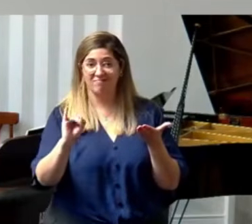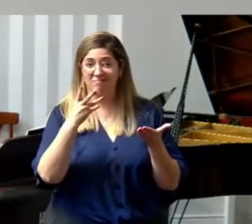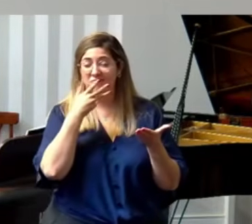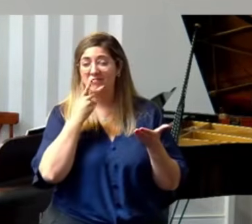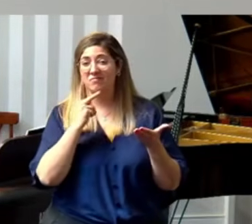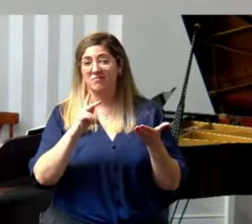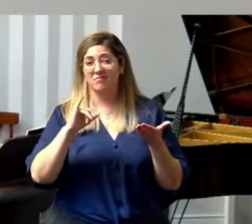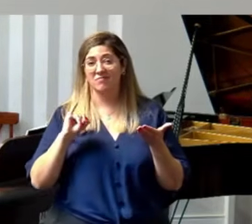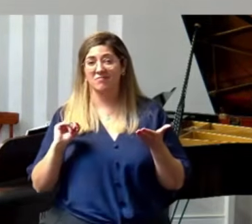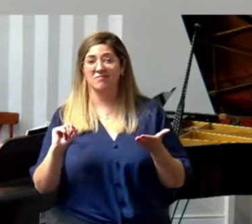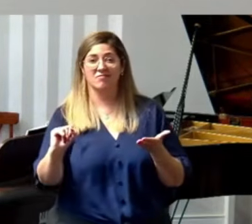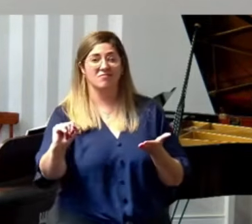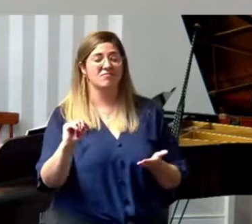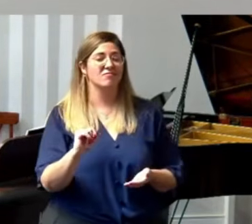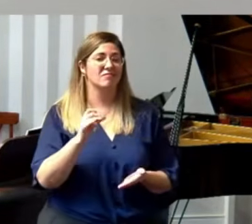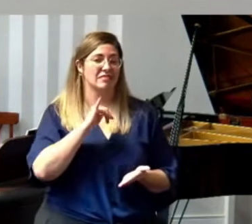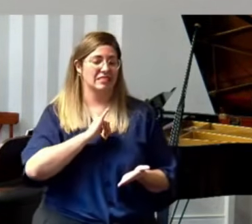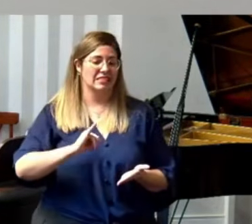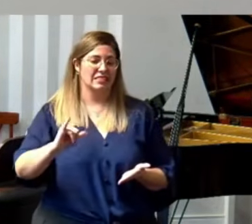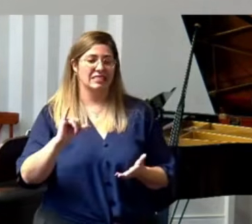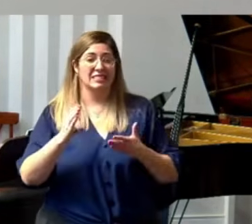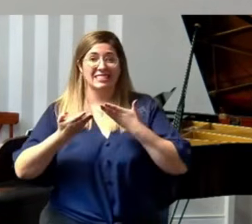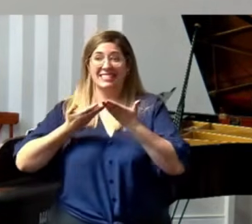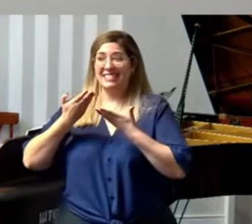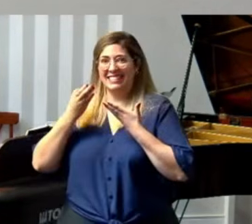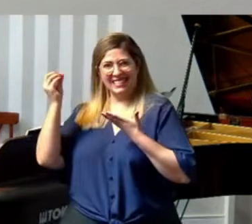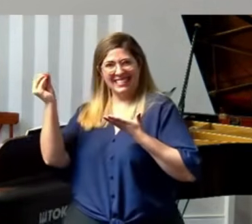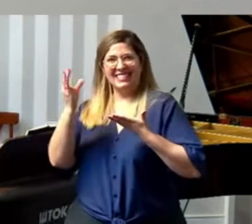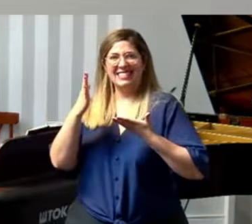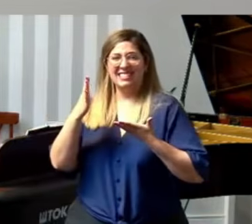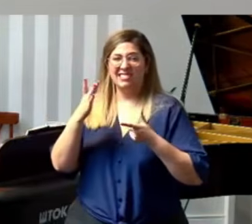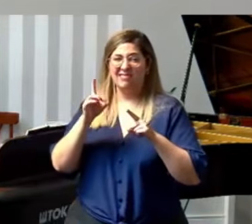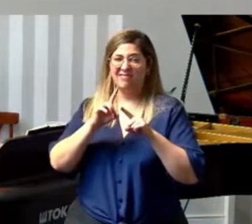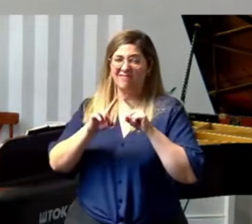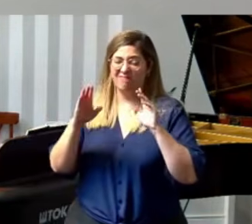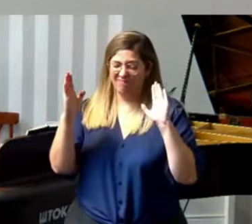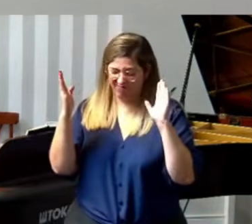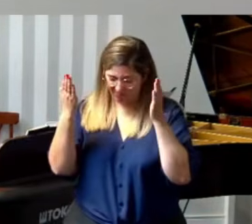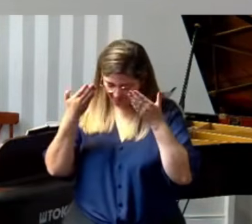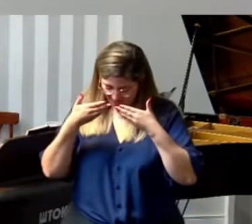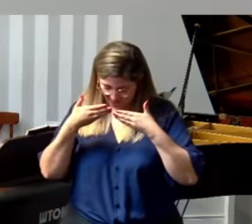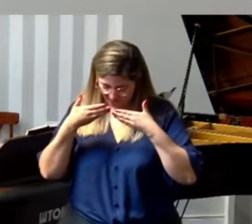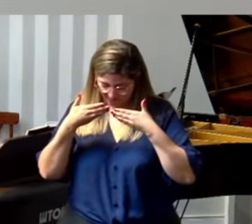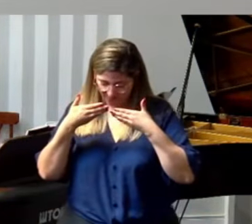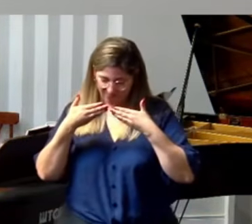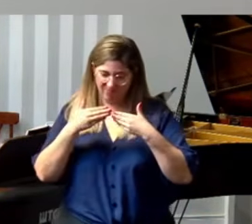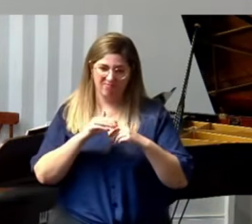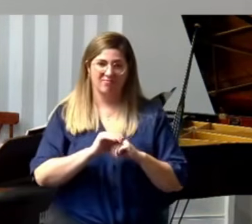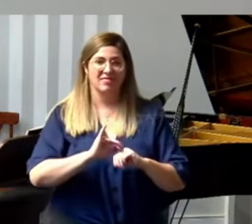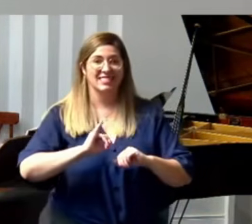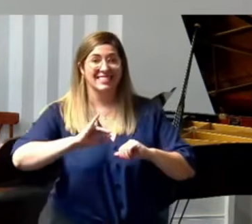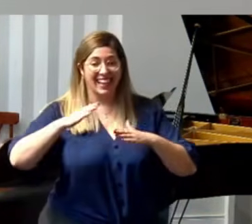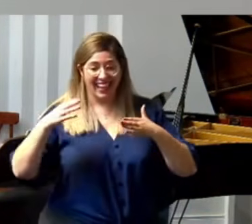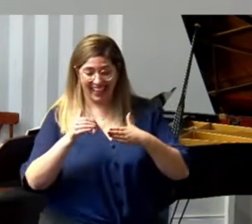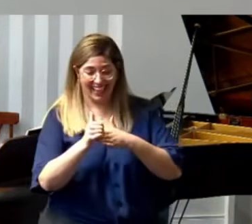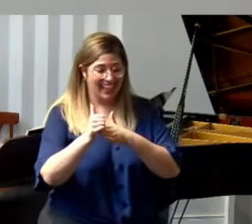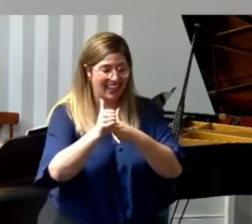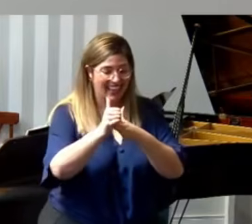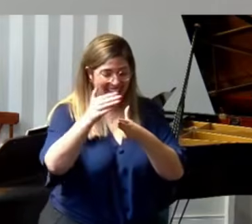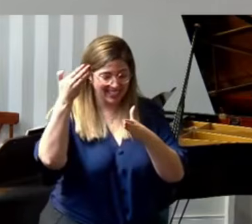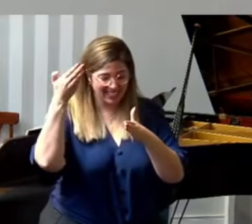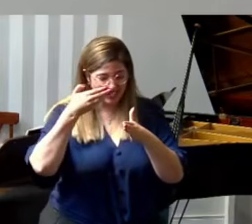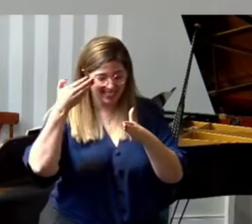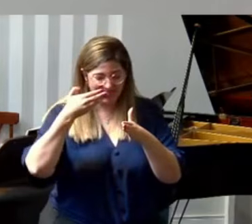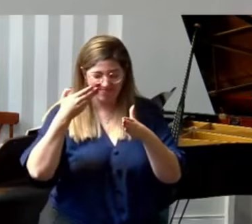diz: o meu servo, ao invés de ser uma luz, é cego. Ao invés de guiar cegos, ele mesmo